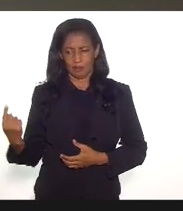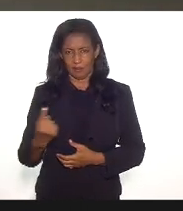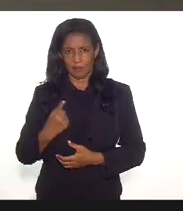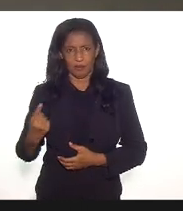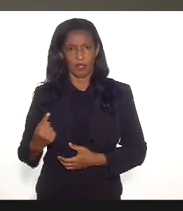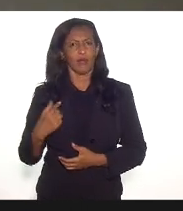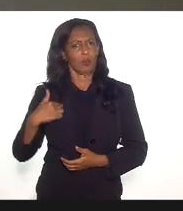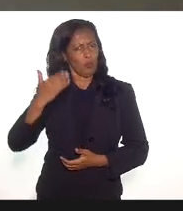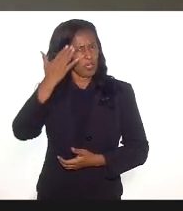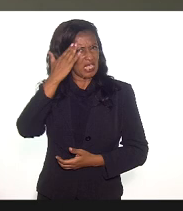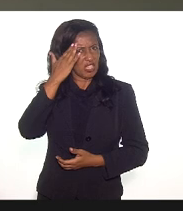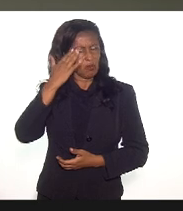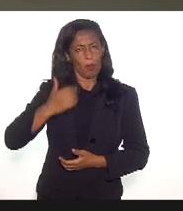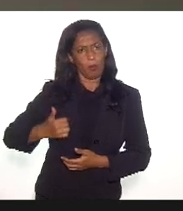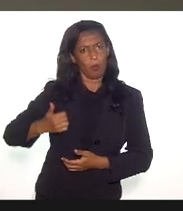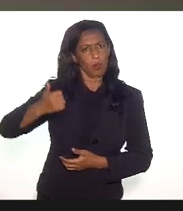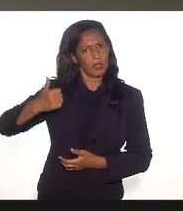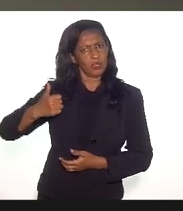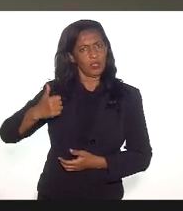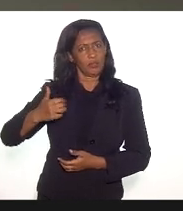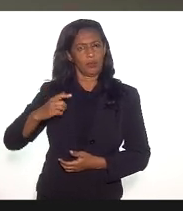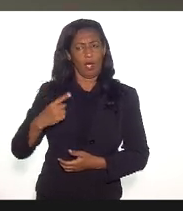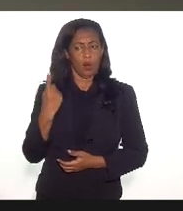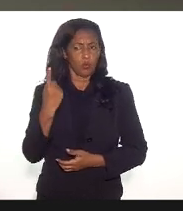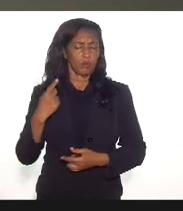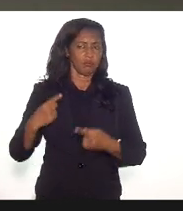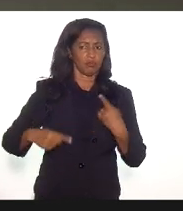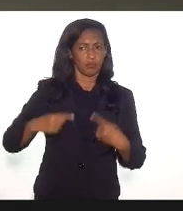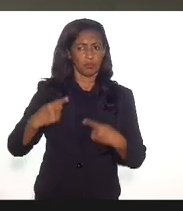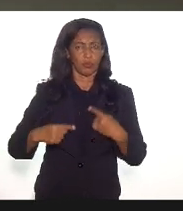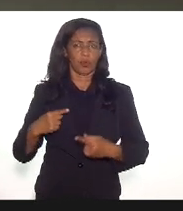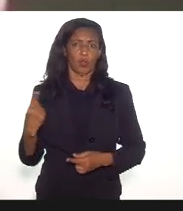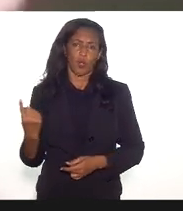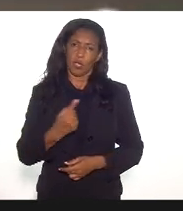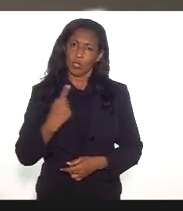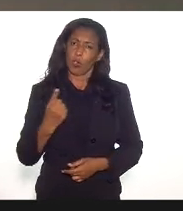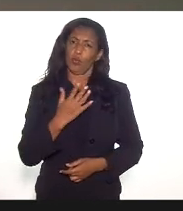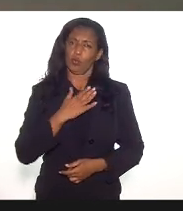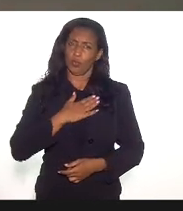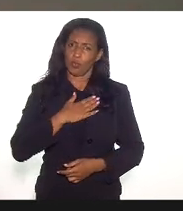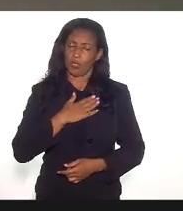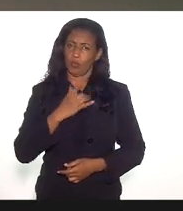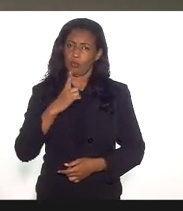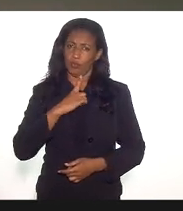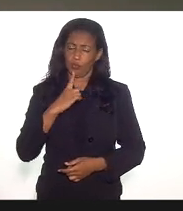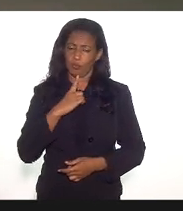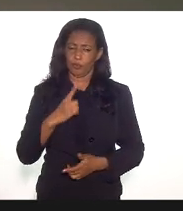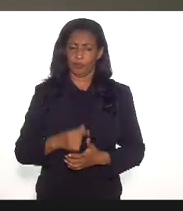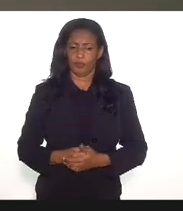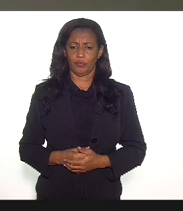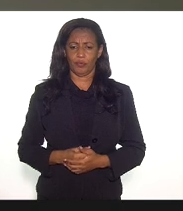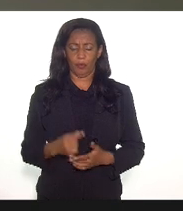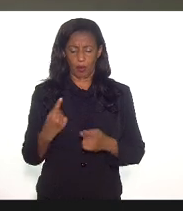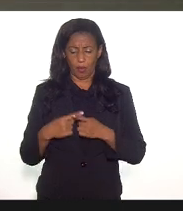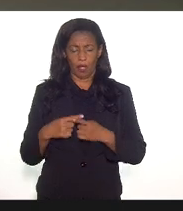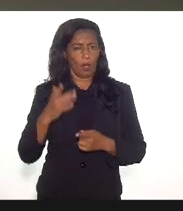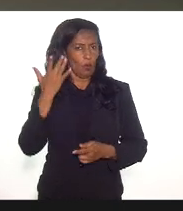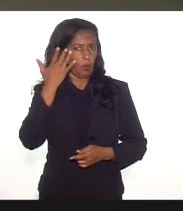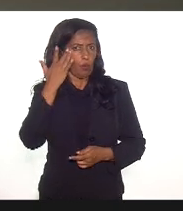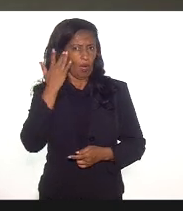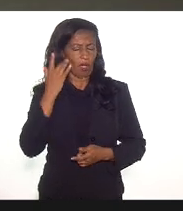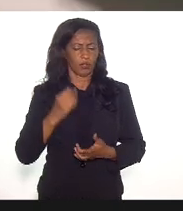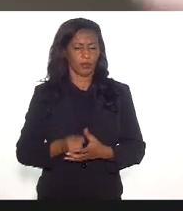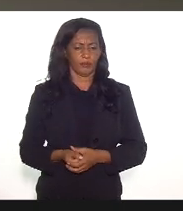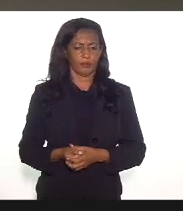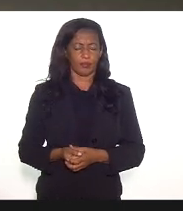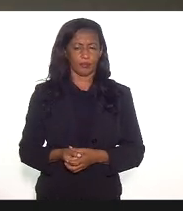favorável. A única discussão que nós gostaríamos de estabelecer, porque eu acho exatamente isso,